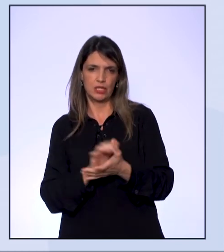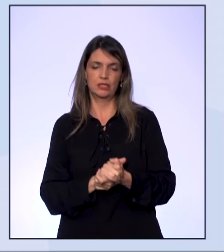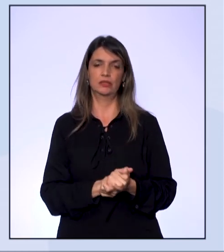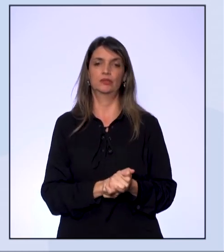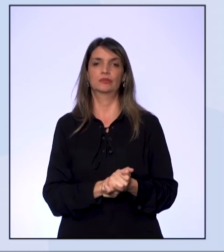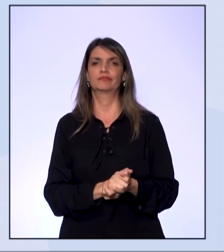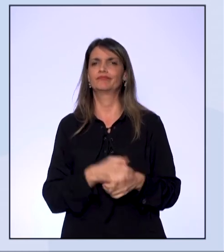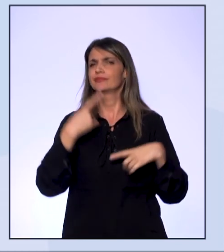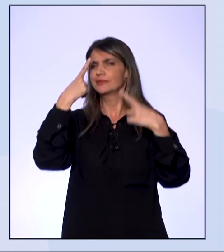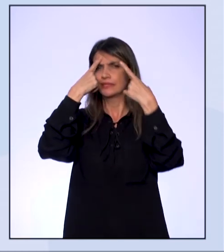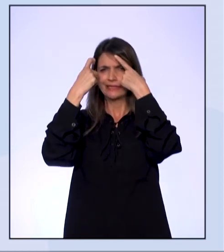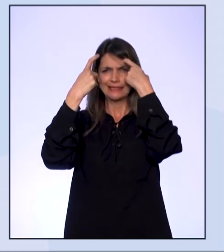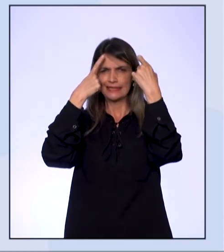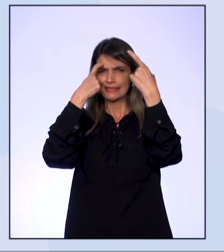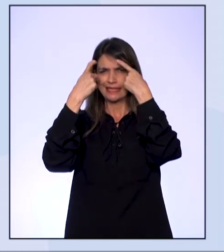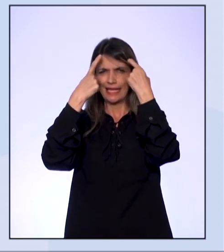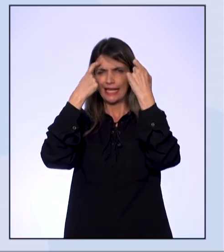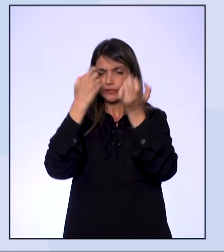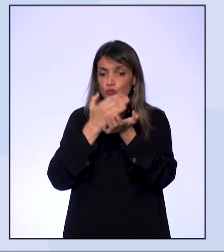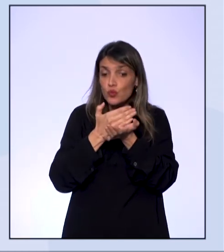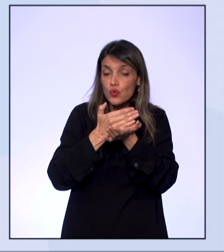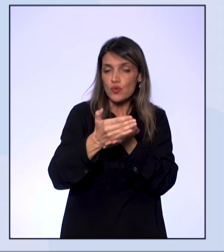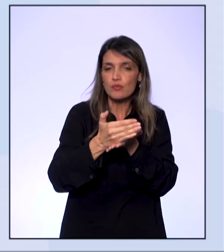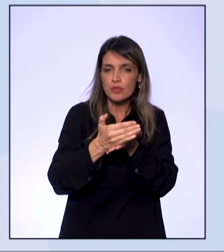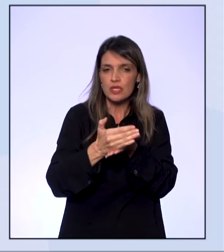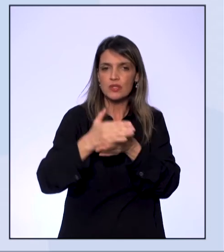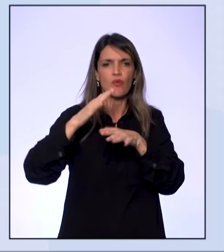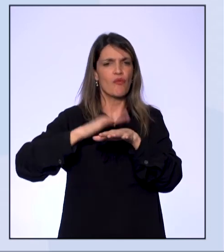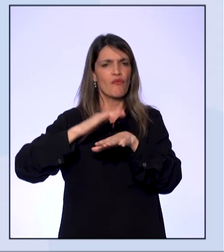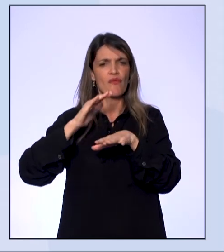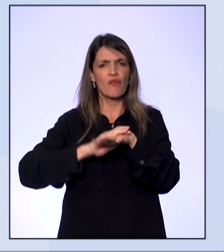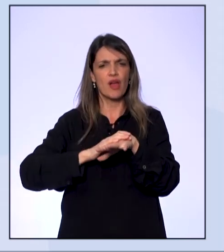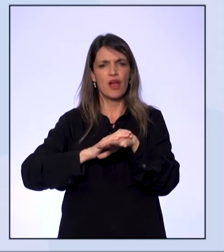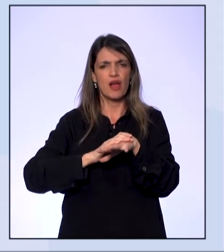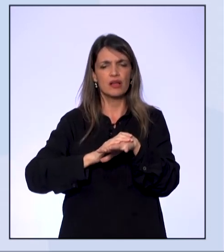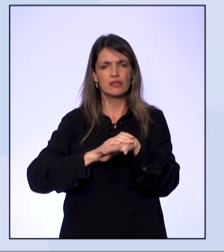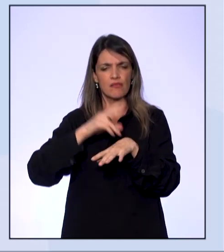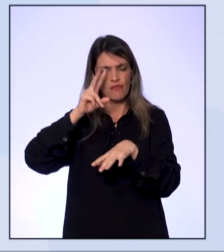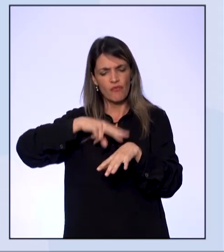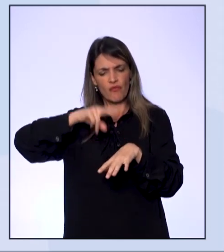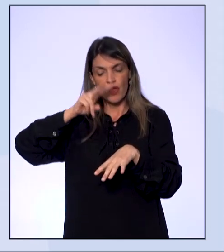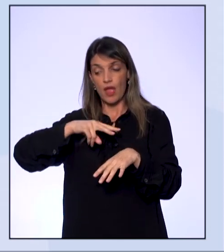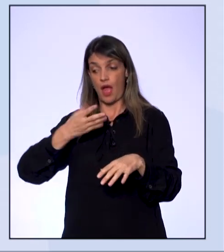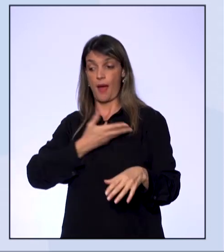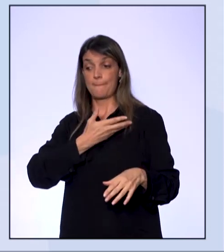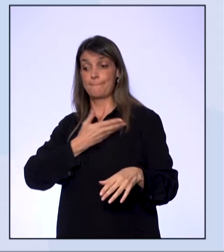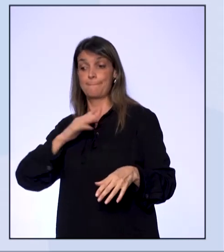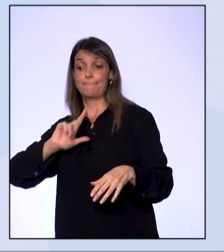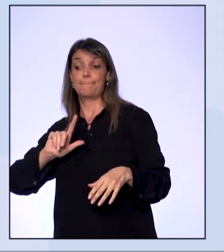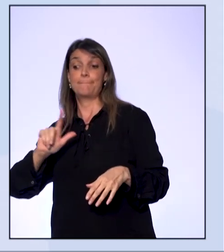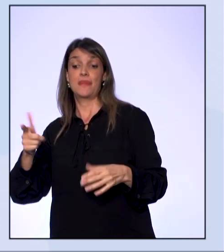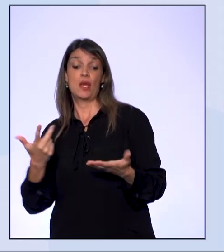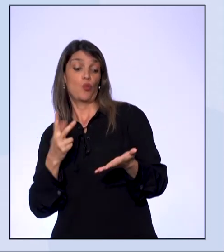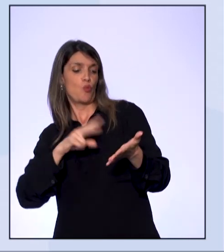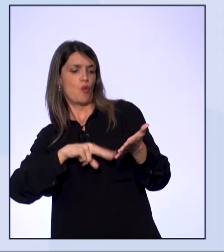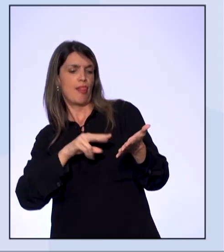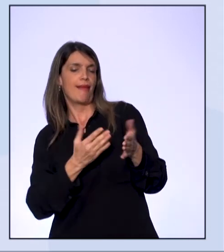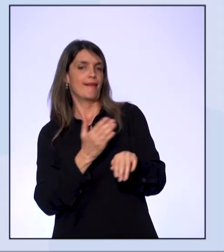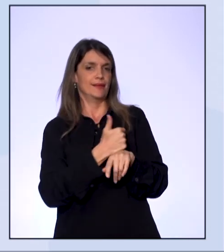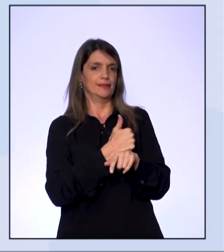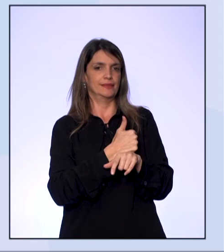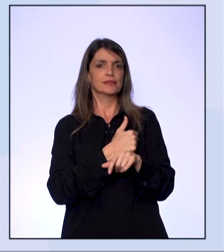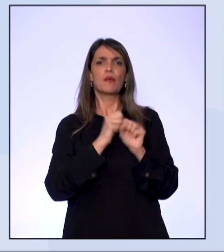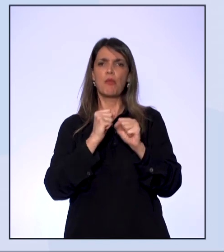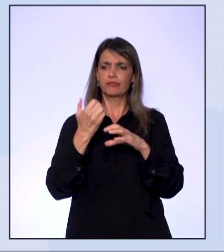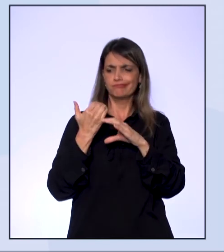a ideia de uma introdução. Faça as devidas revisões, peça para o seu colega ler. Você pode encaminhar esse texto por uma plataforma digital,